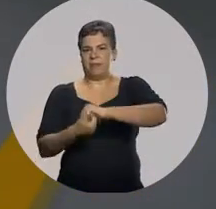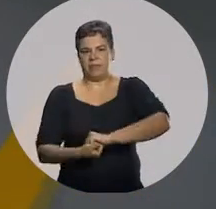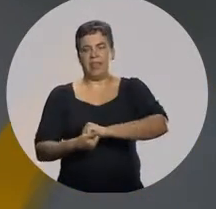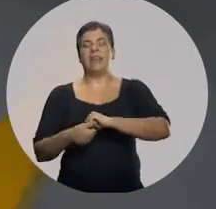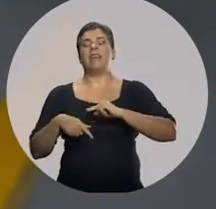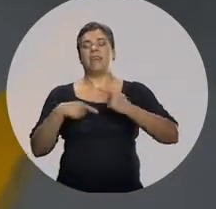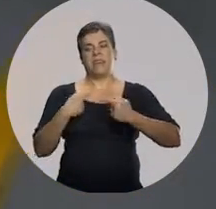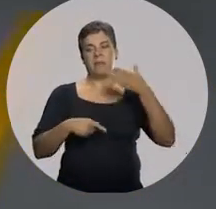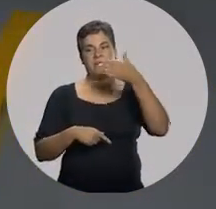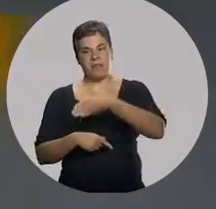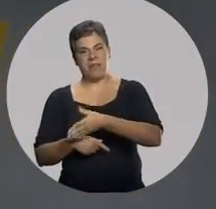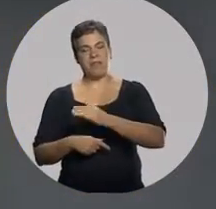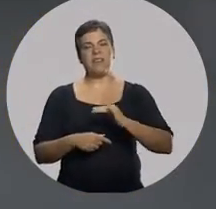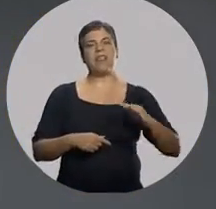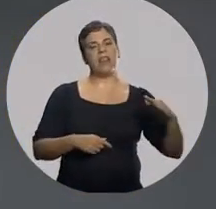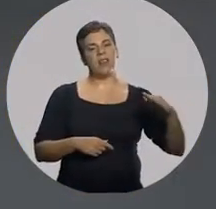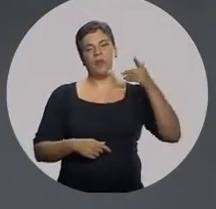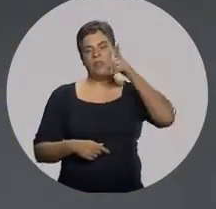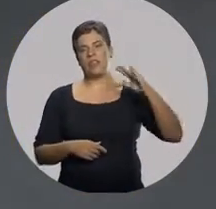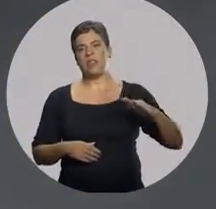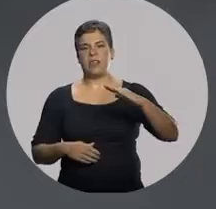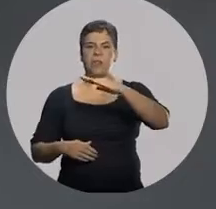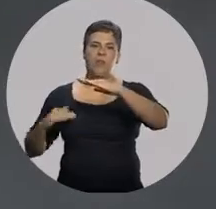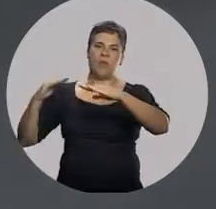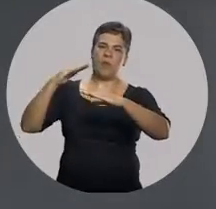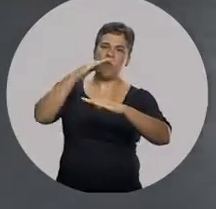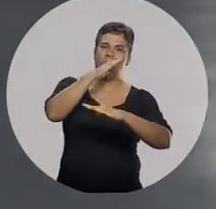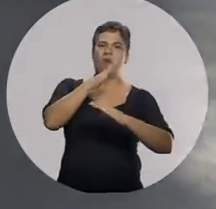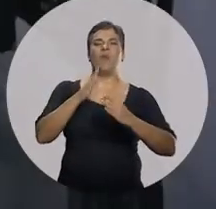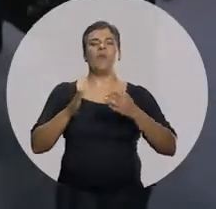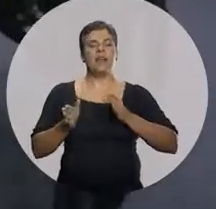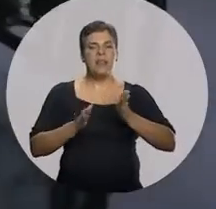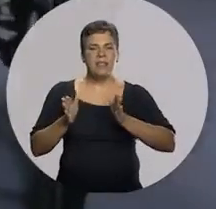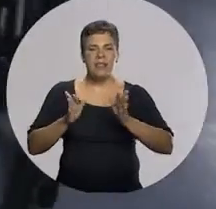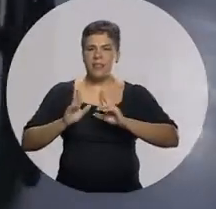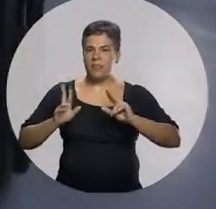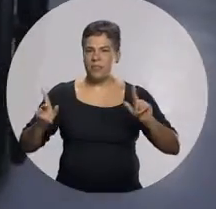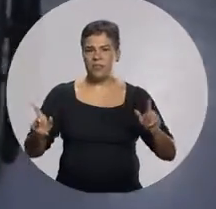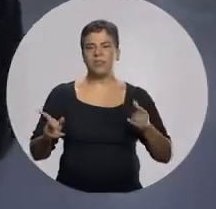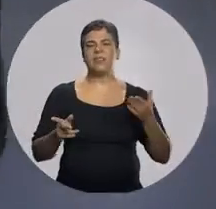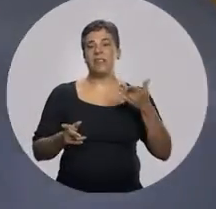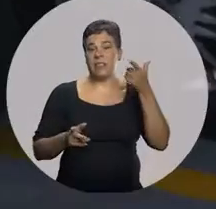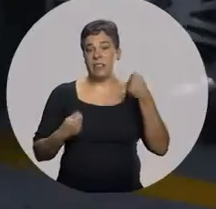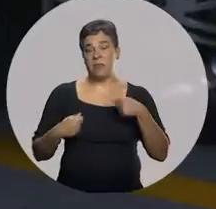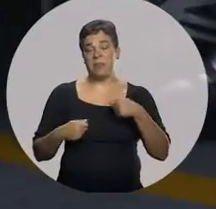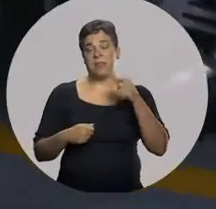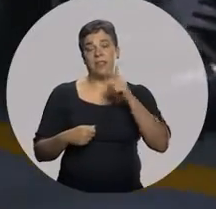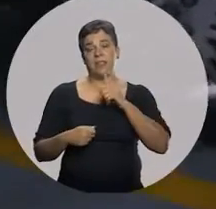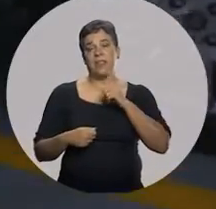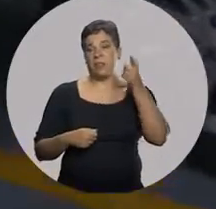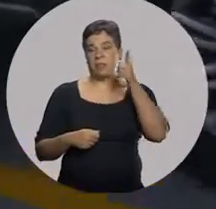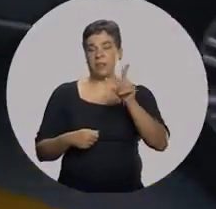totalmente adaptado. E depois que eu fui morar, e eu consegui as rampas, consegui várias acessibilidades que eu não tinha e que